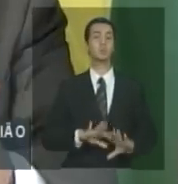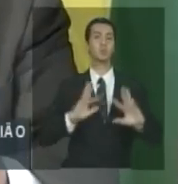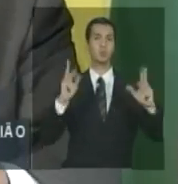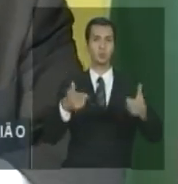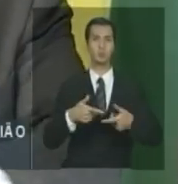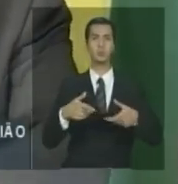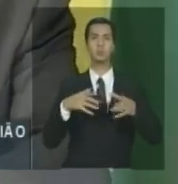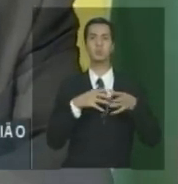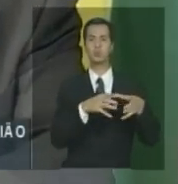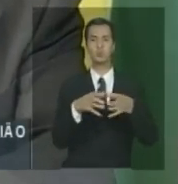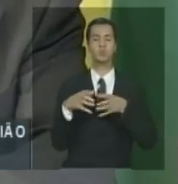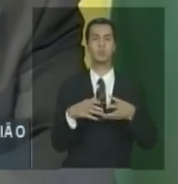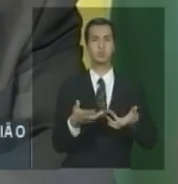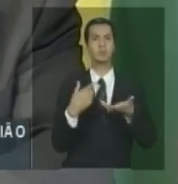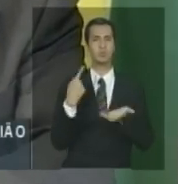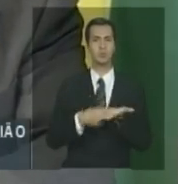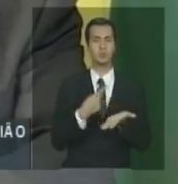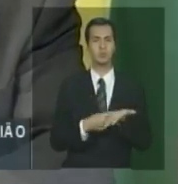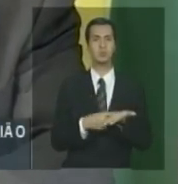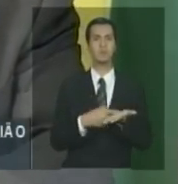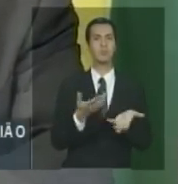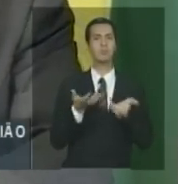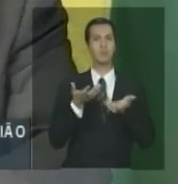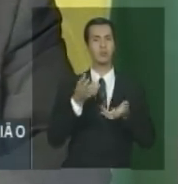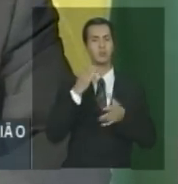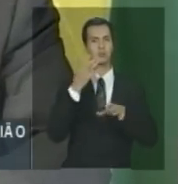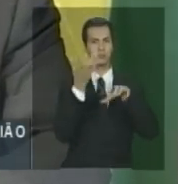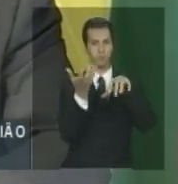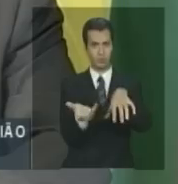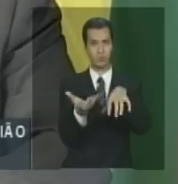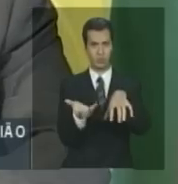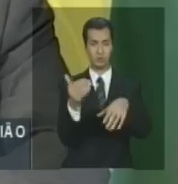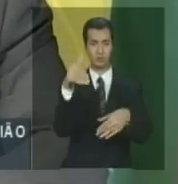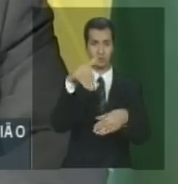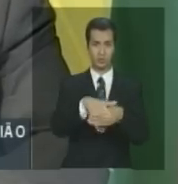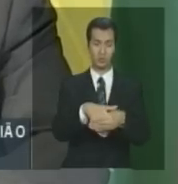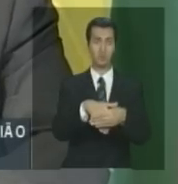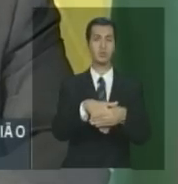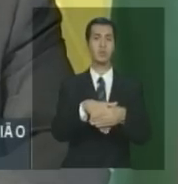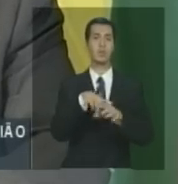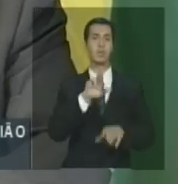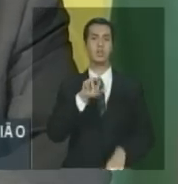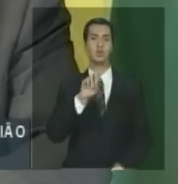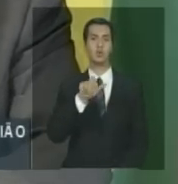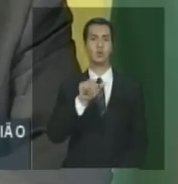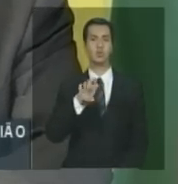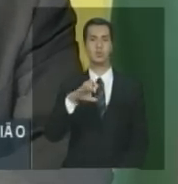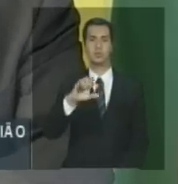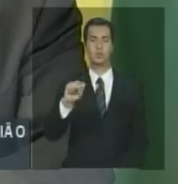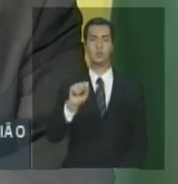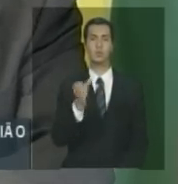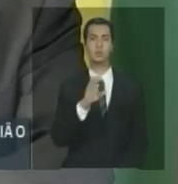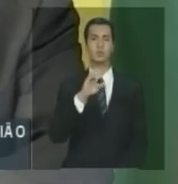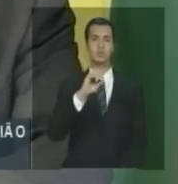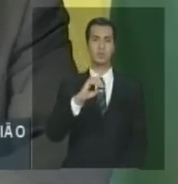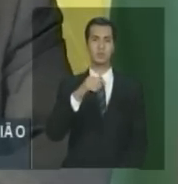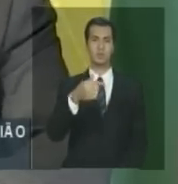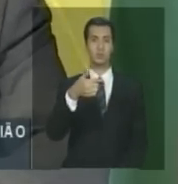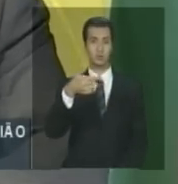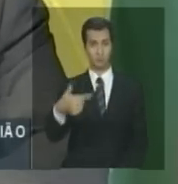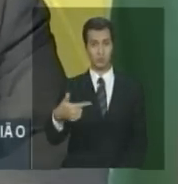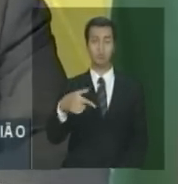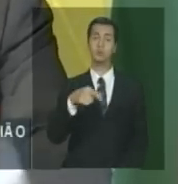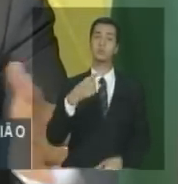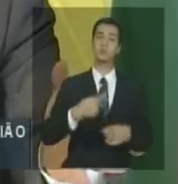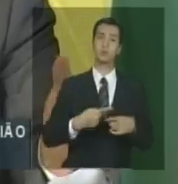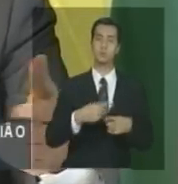são favoráveis que o Senado aprove a Resolução 72 para acabar com essa desvantagem que é dada